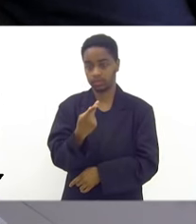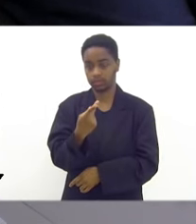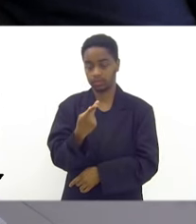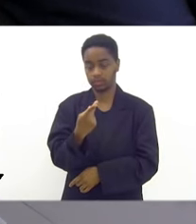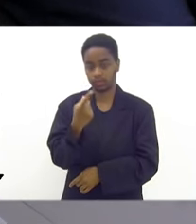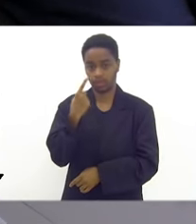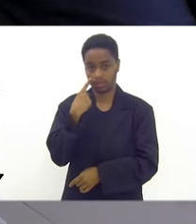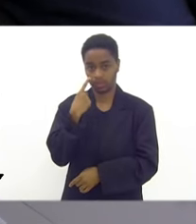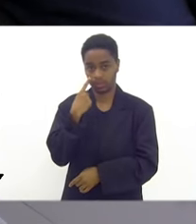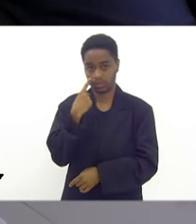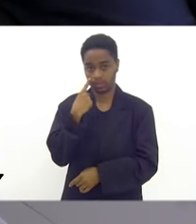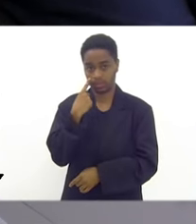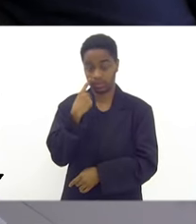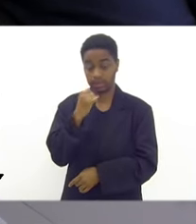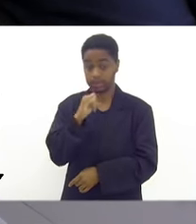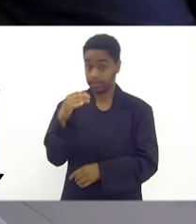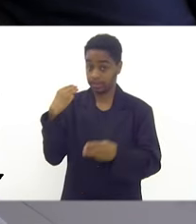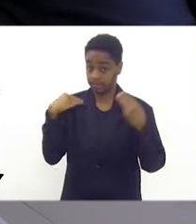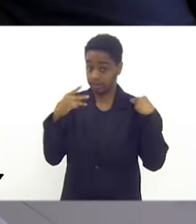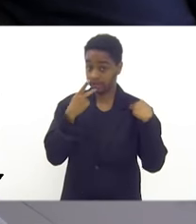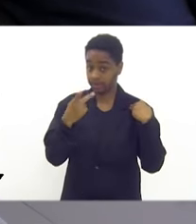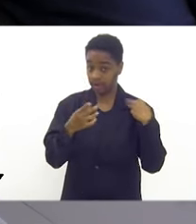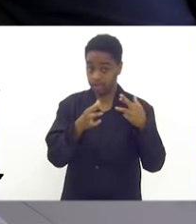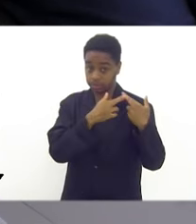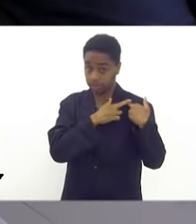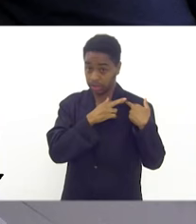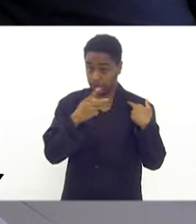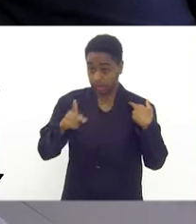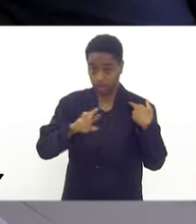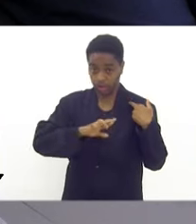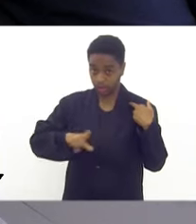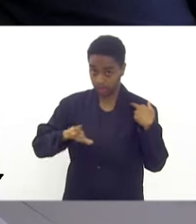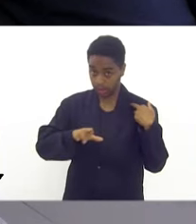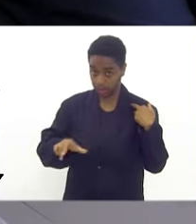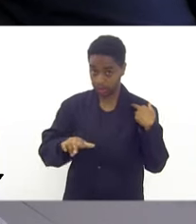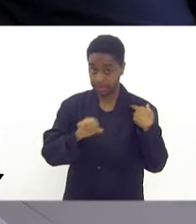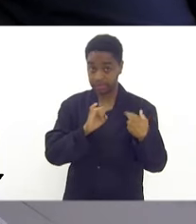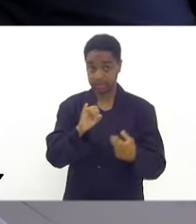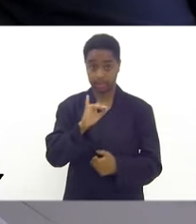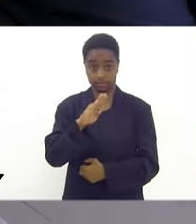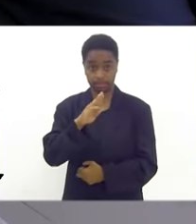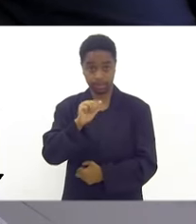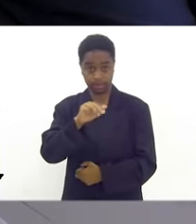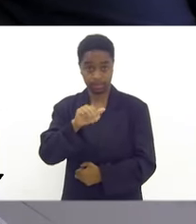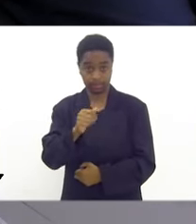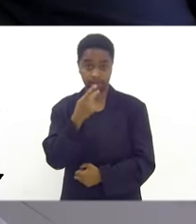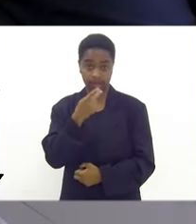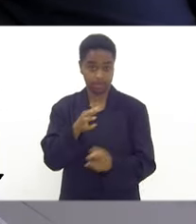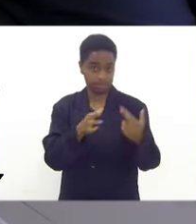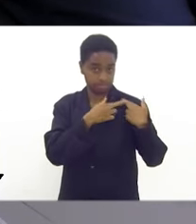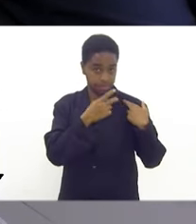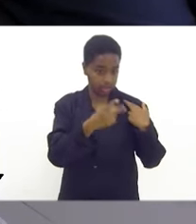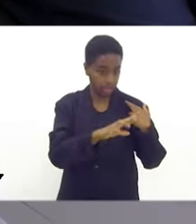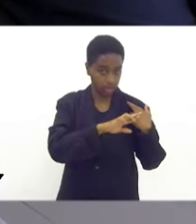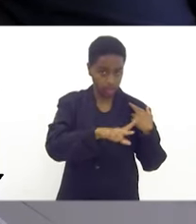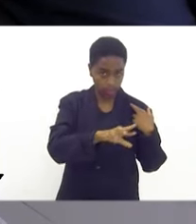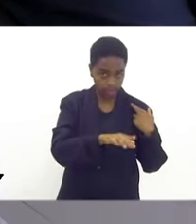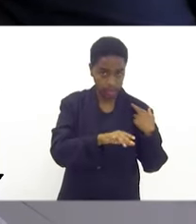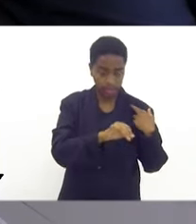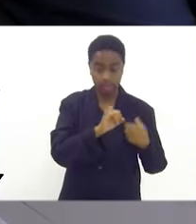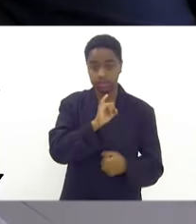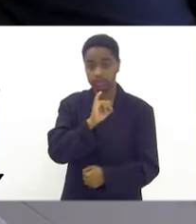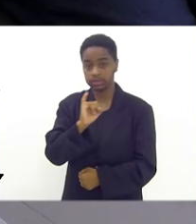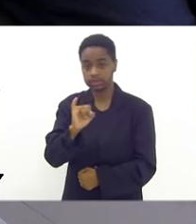olha se a Marinha diz que a competência não é dela se o Ibama diz que a competência não é dele se